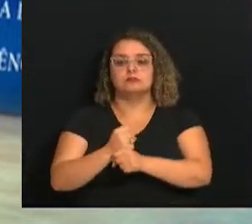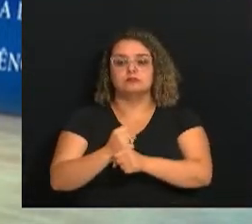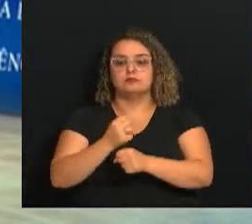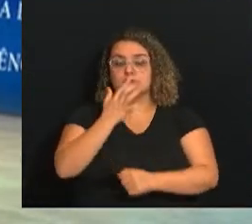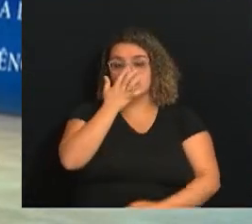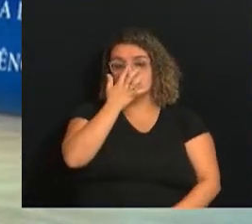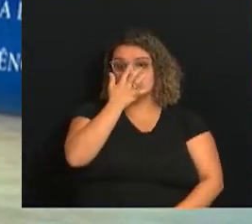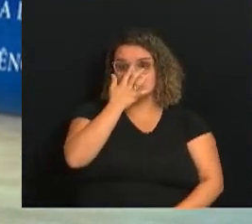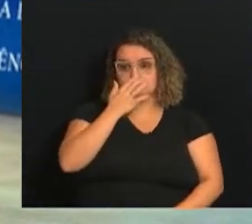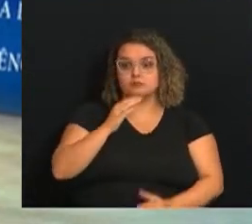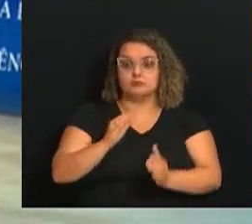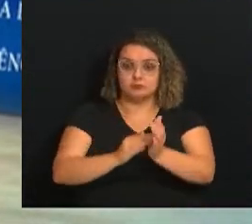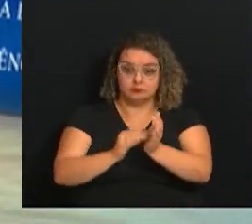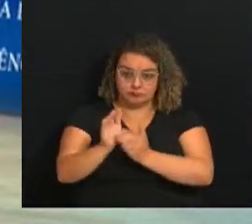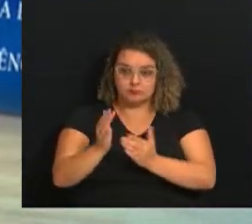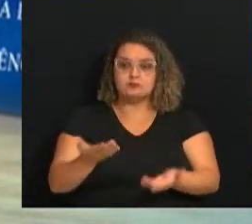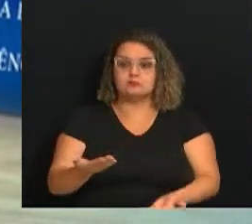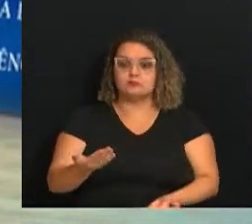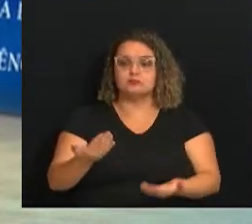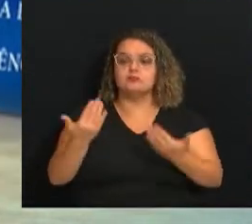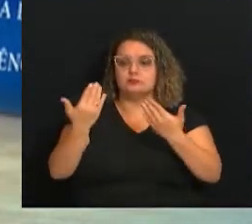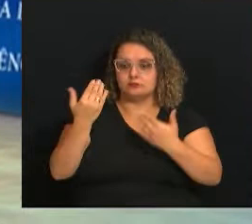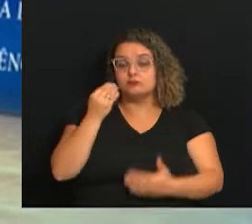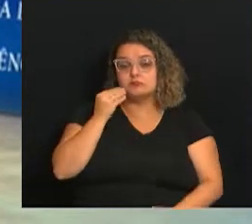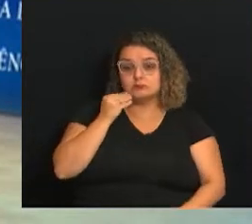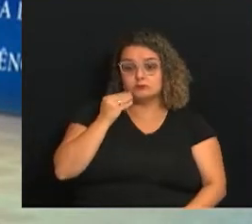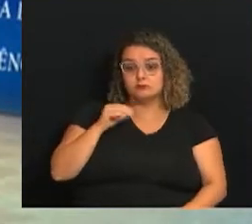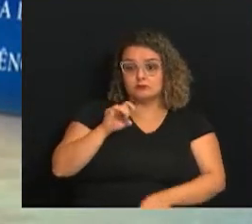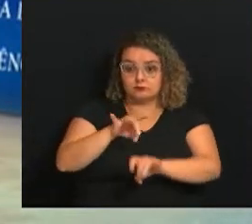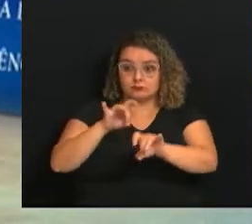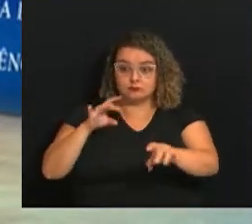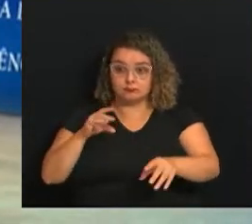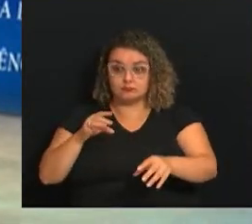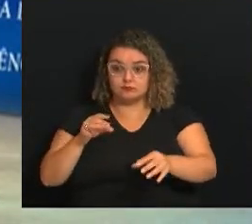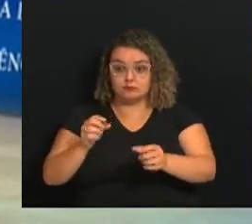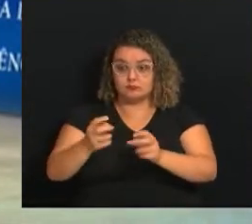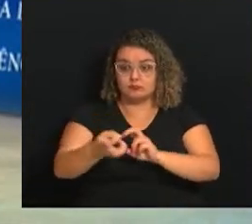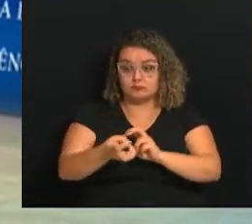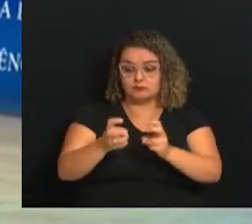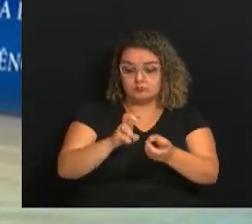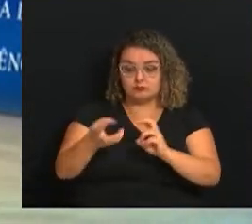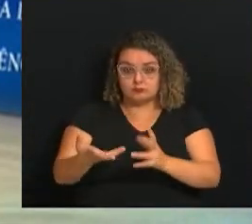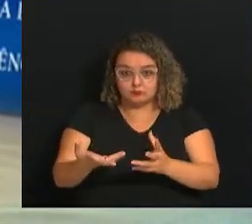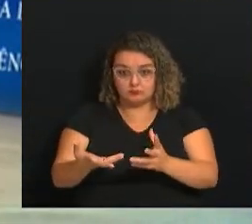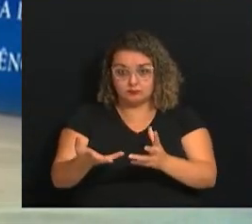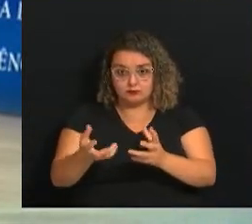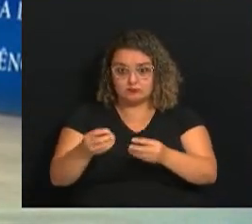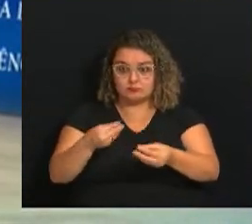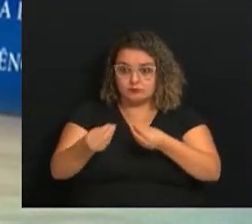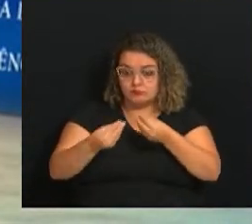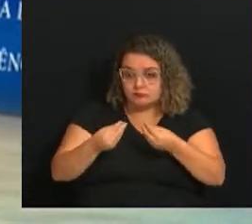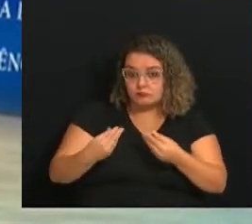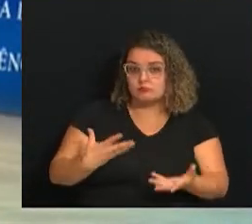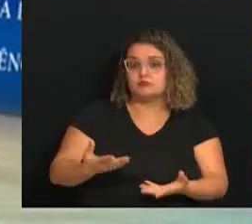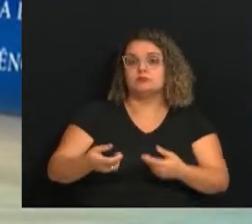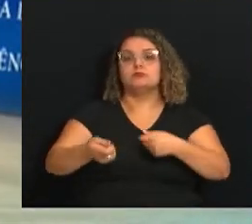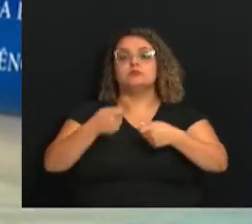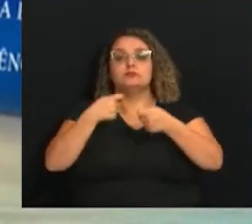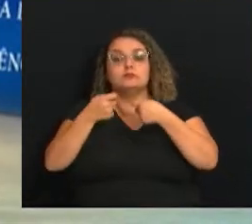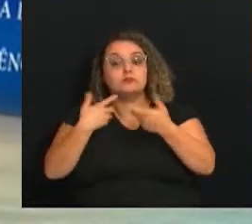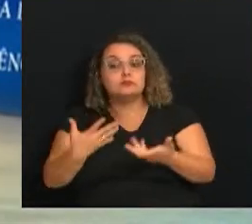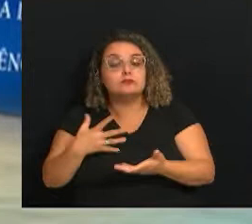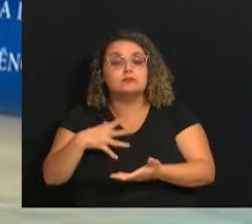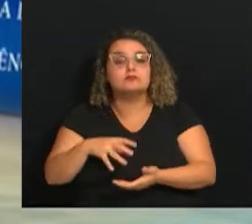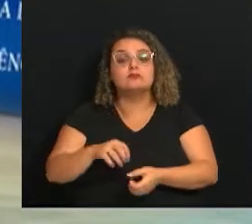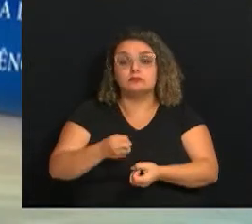processo seletivo terá testes online, dinâmicas em grupo e entrevista. Mais informações, o interessado